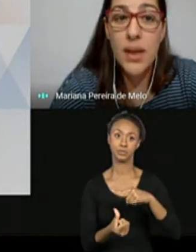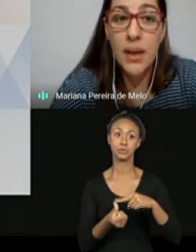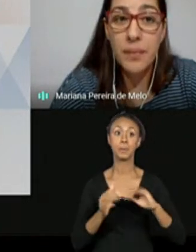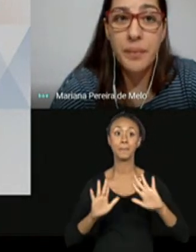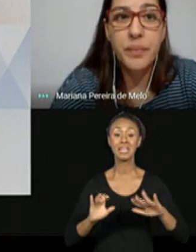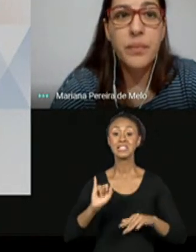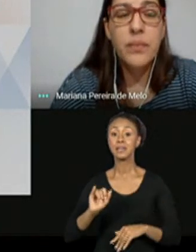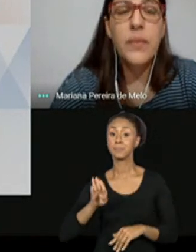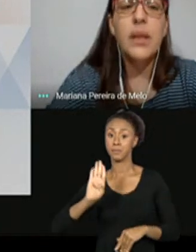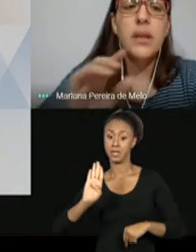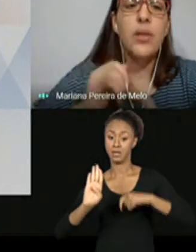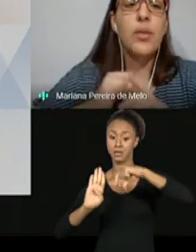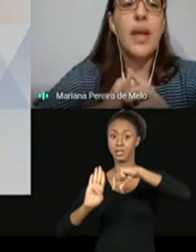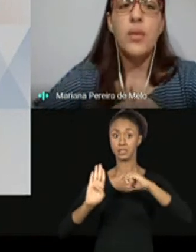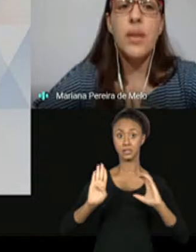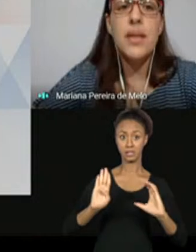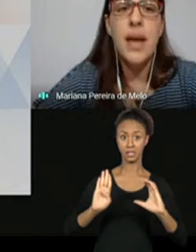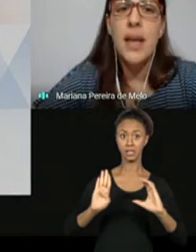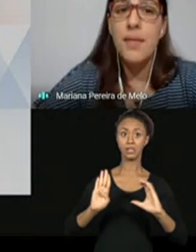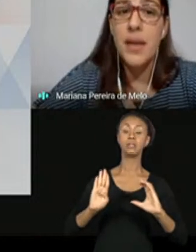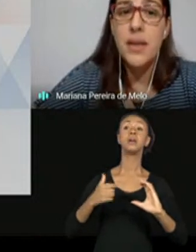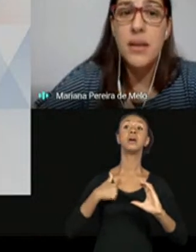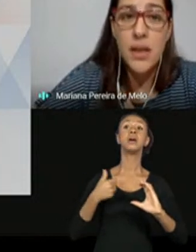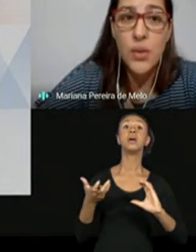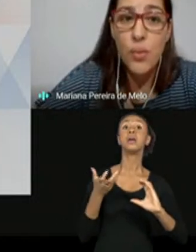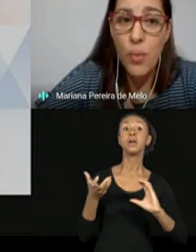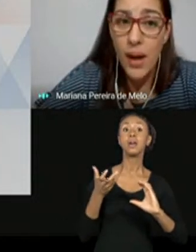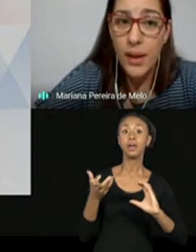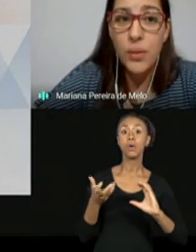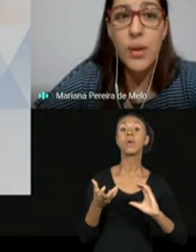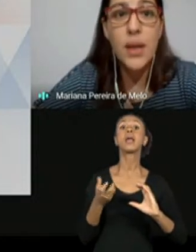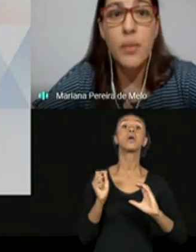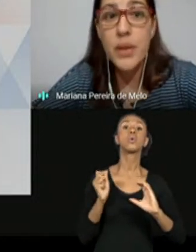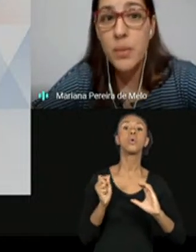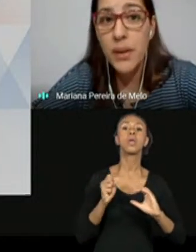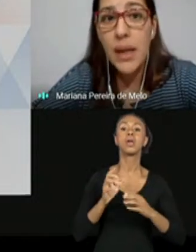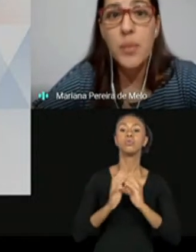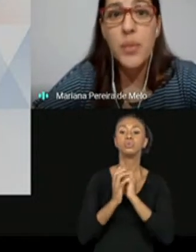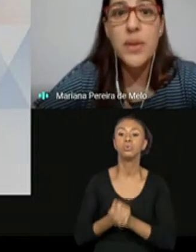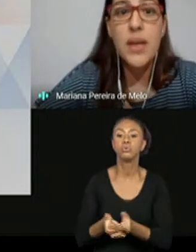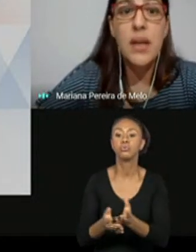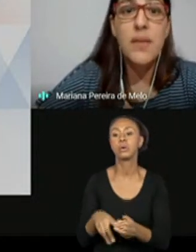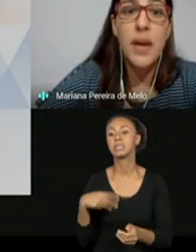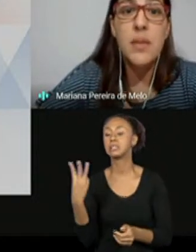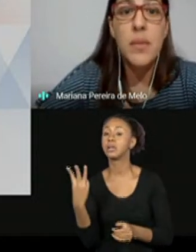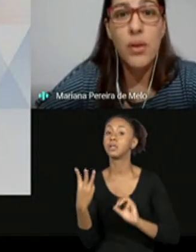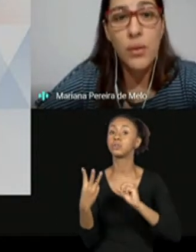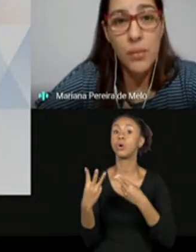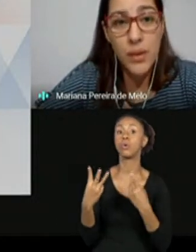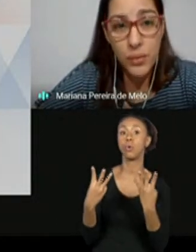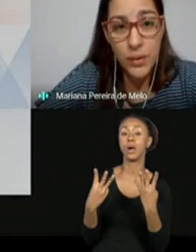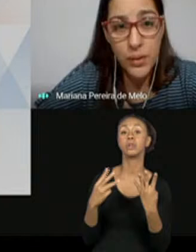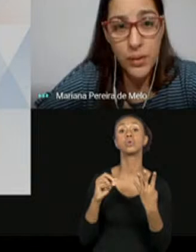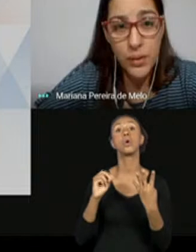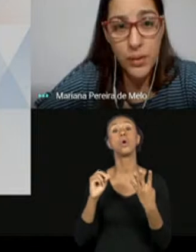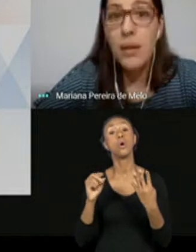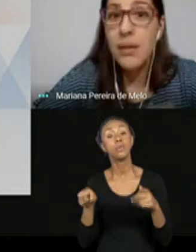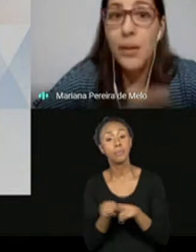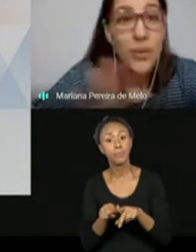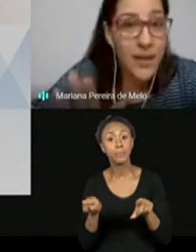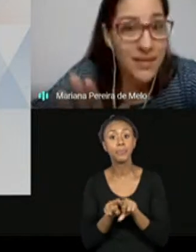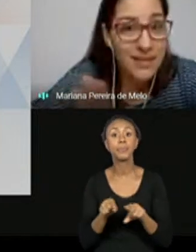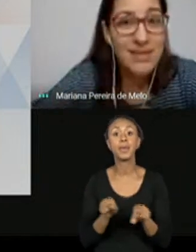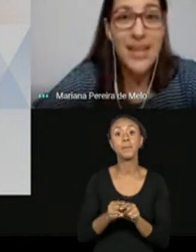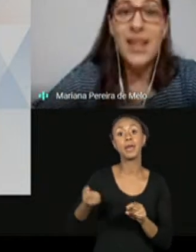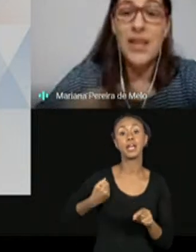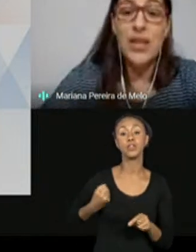C... Então, eu quero que saia face 3 ou 4 e, ao mesmo tempo, sair face menor ou igual a 2.